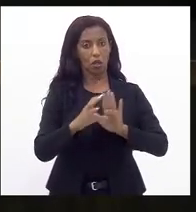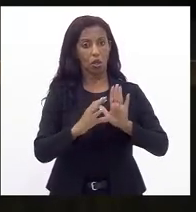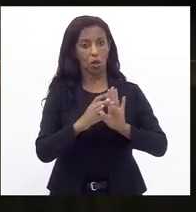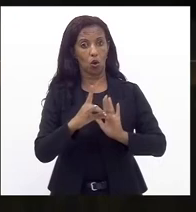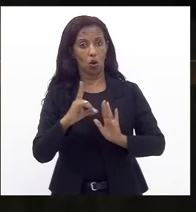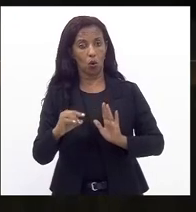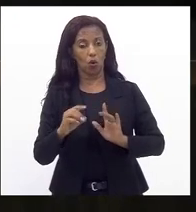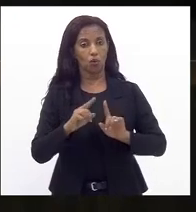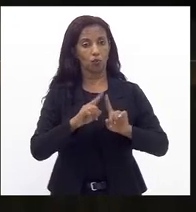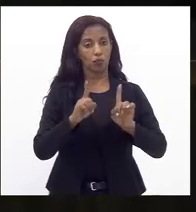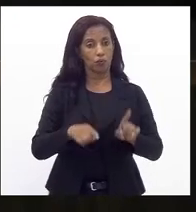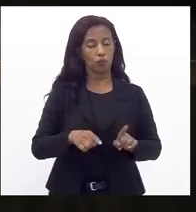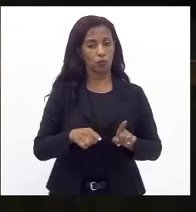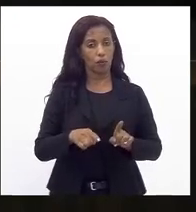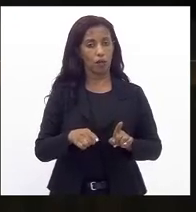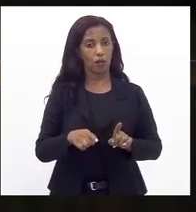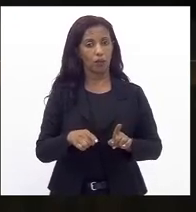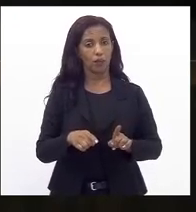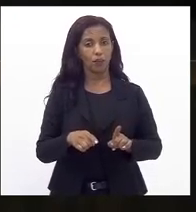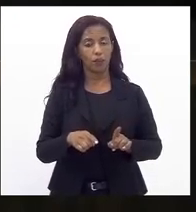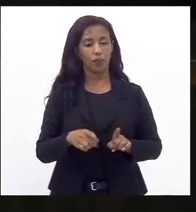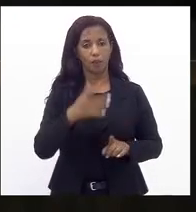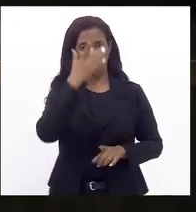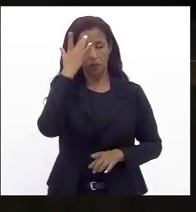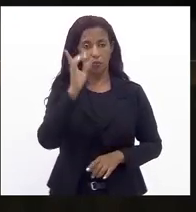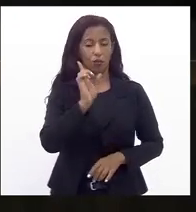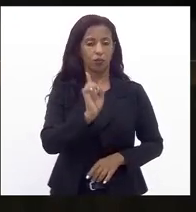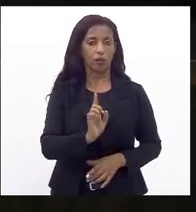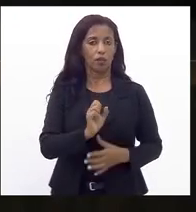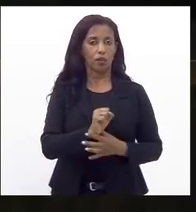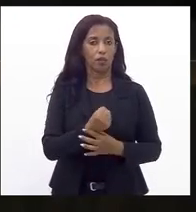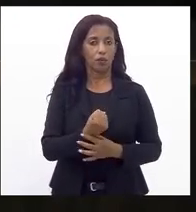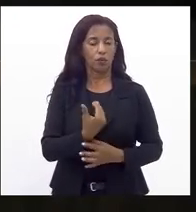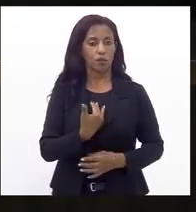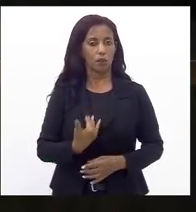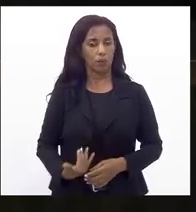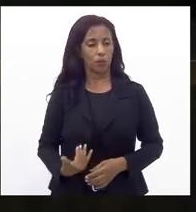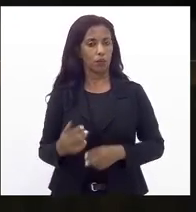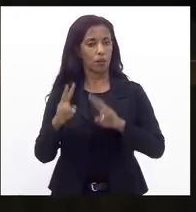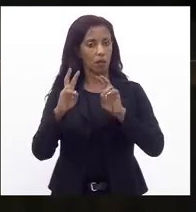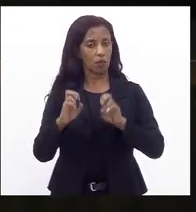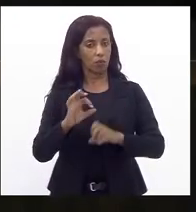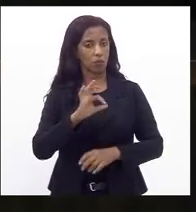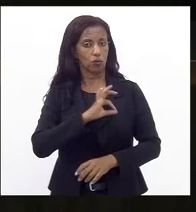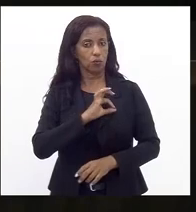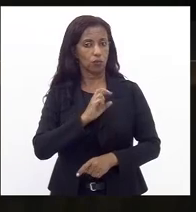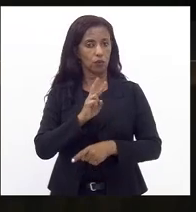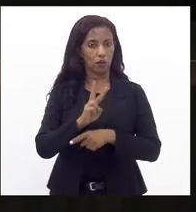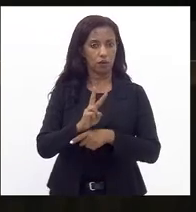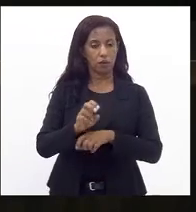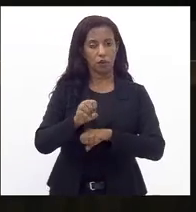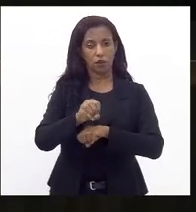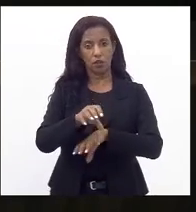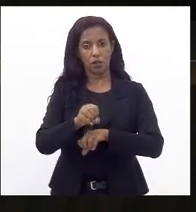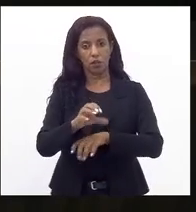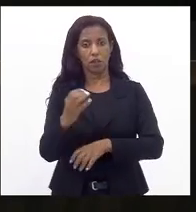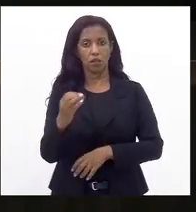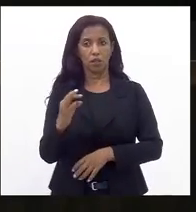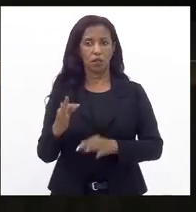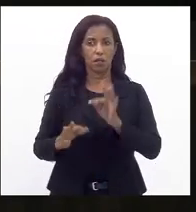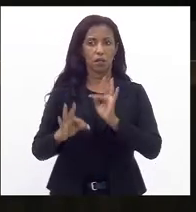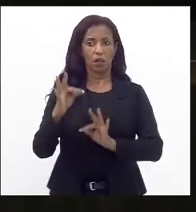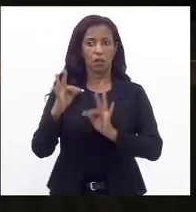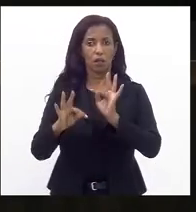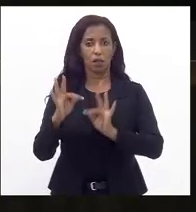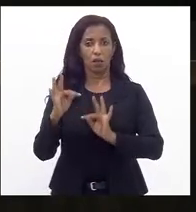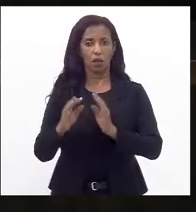e códigos servidores públicos pessoas com deficiência segurança pública e assuntos de polícia de Defesa Civil Educação Ciência e